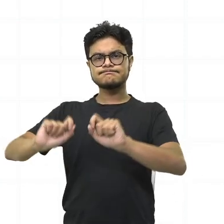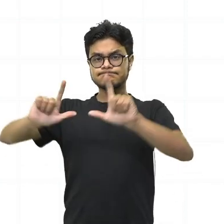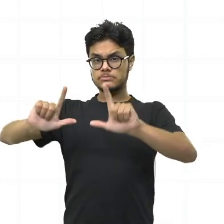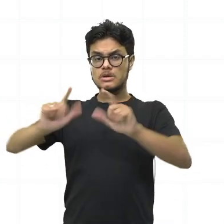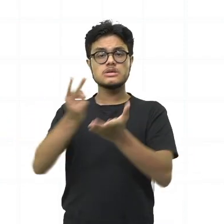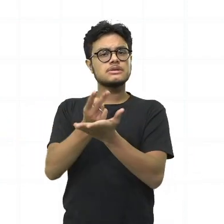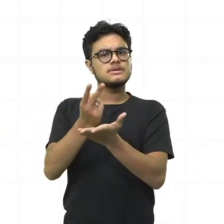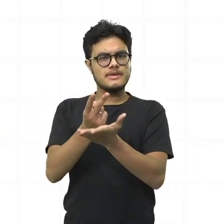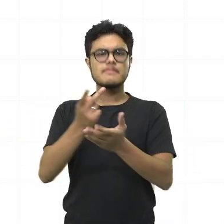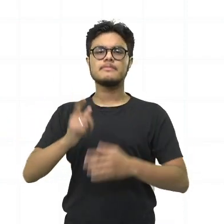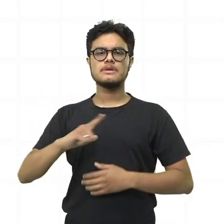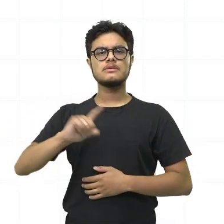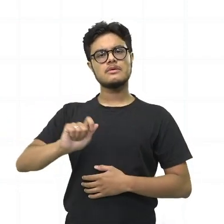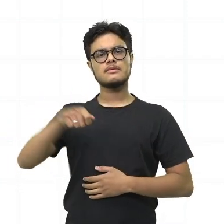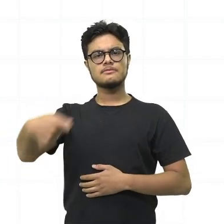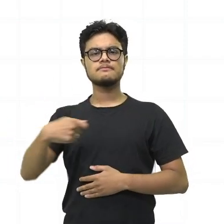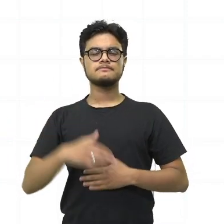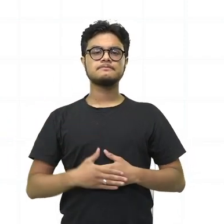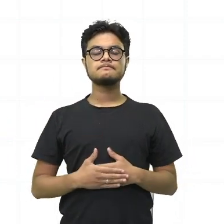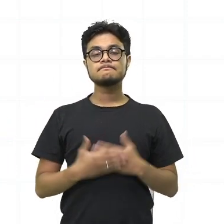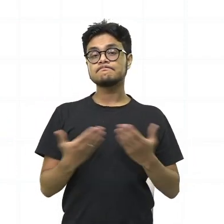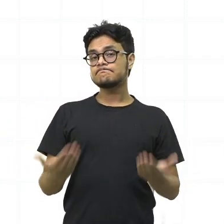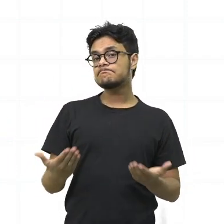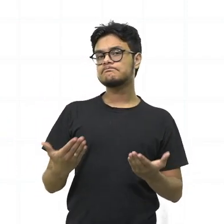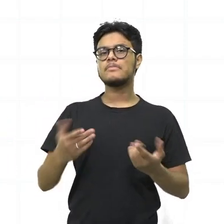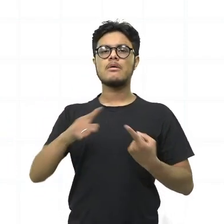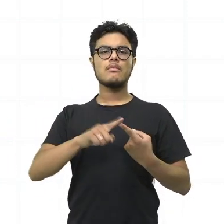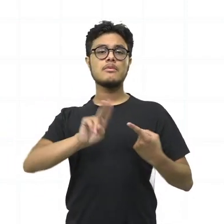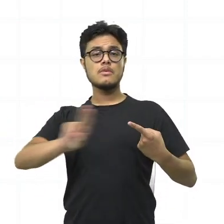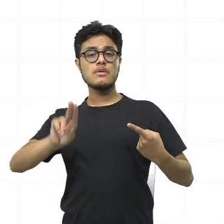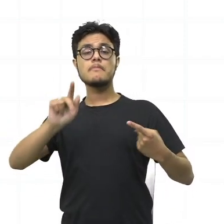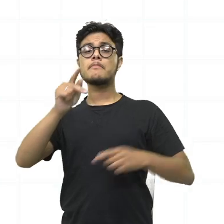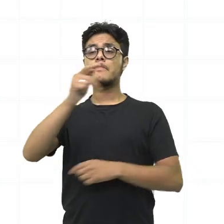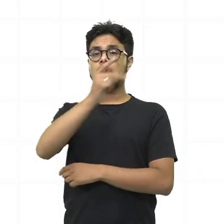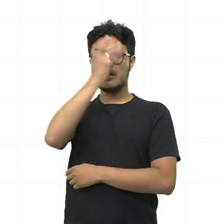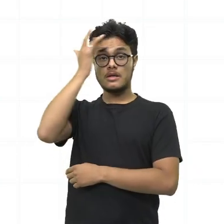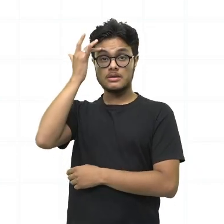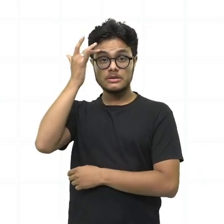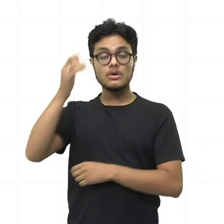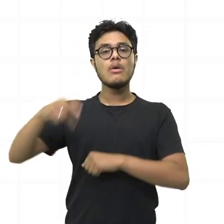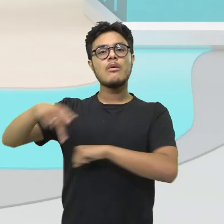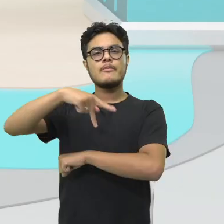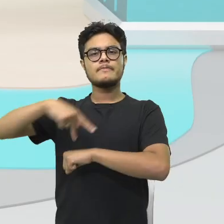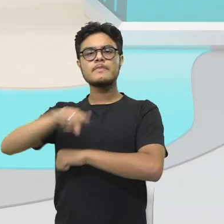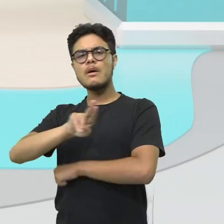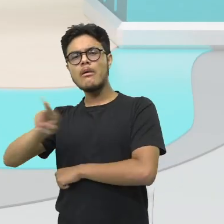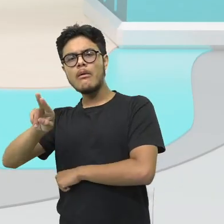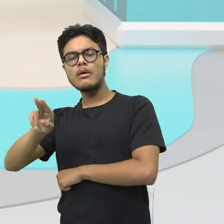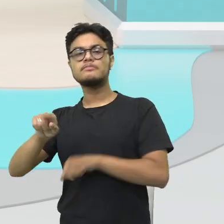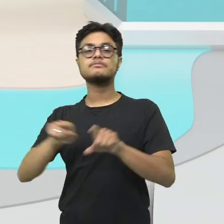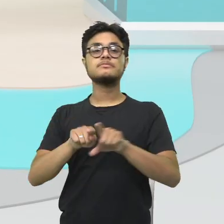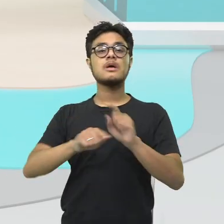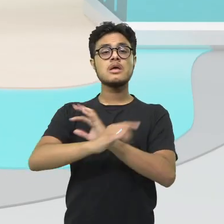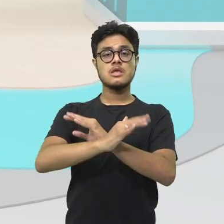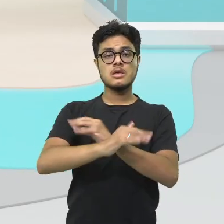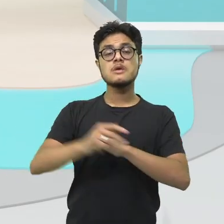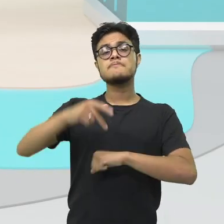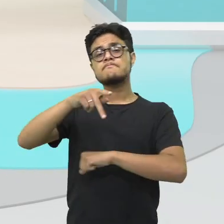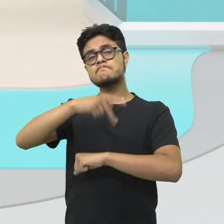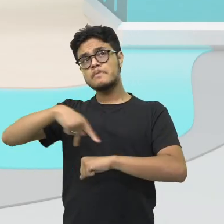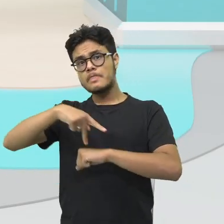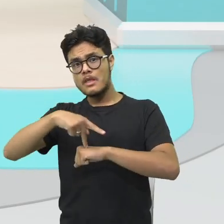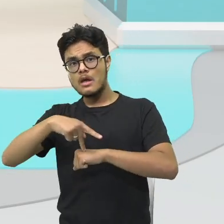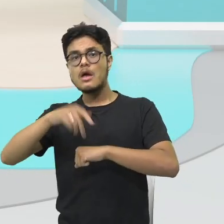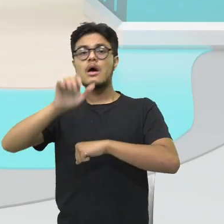vai vir com letra maiúscula. E ele faz referência aí a nome de pessoas, né, a nome de países, nome de cidades, nome de